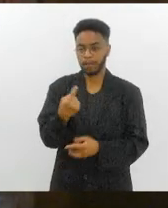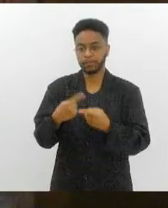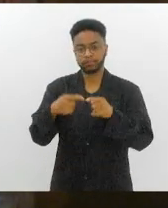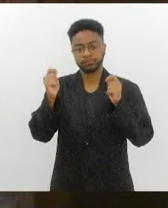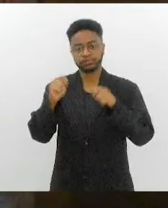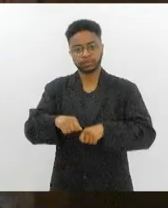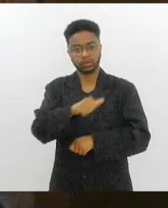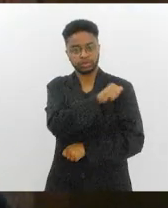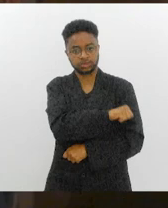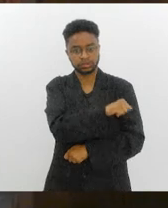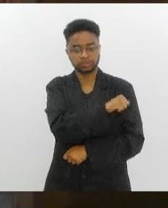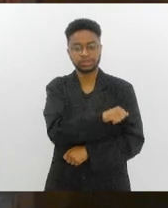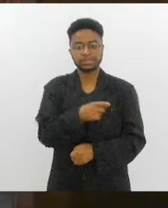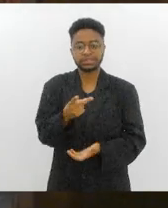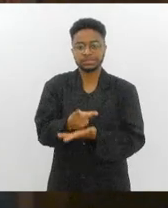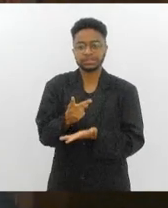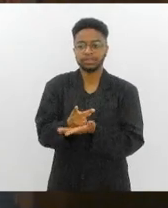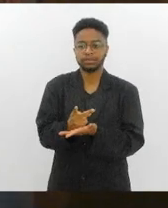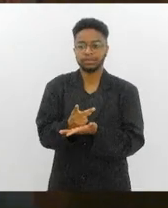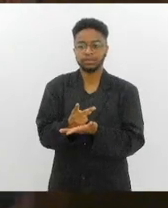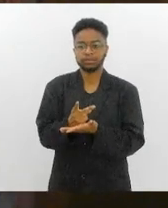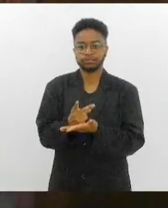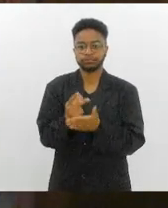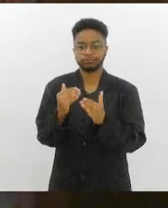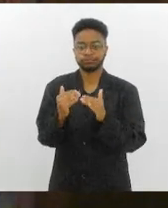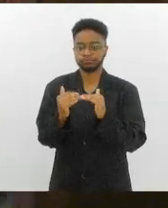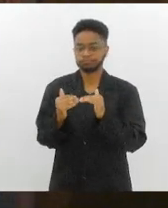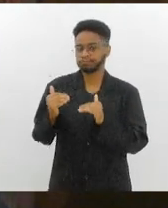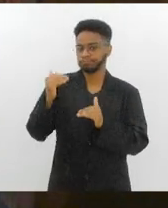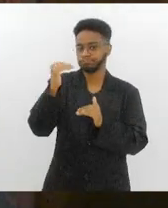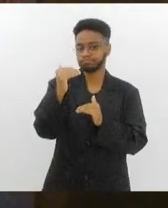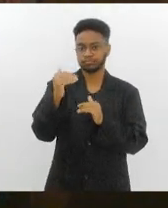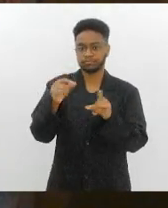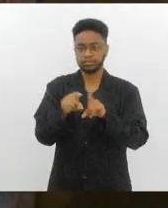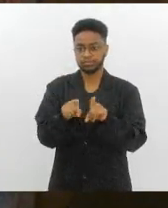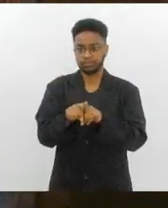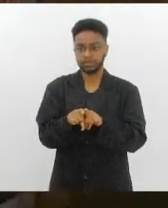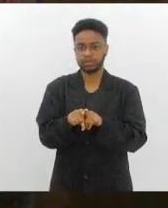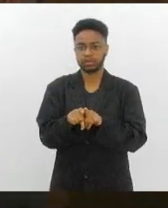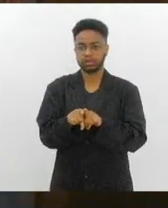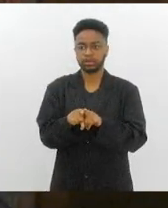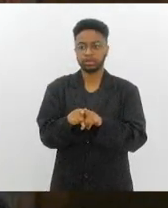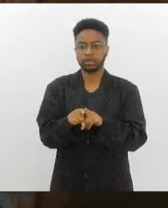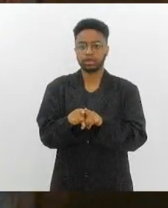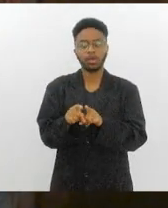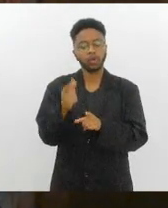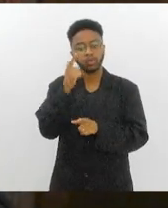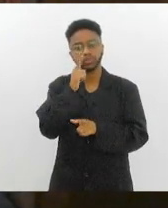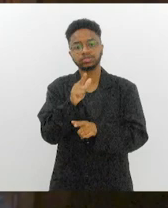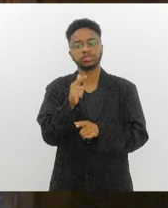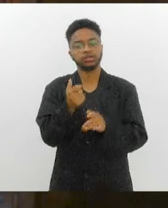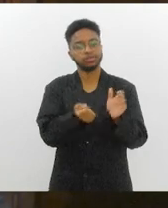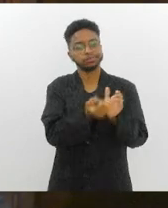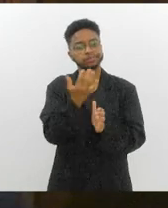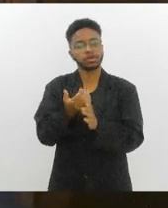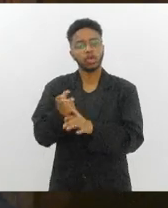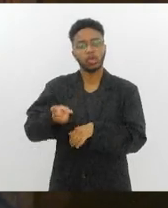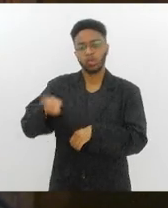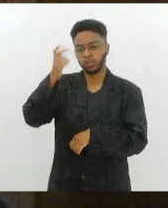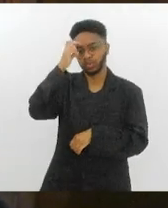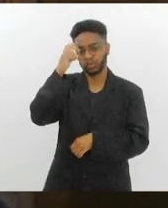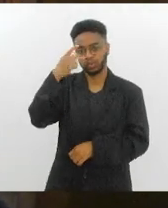possa estar um passo à frente e voltarmos a reluzir culturalmente nesse país e de ser uma